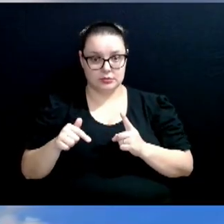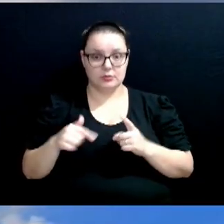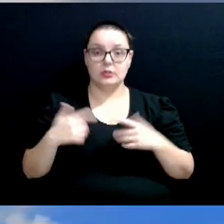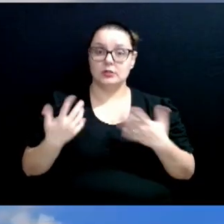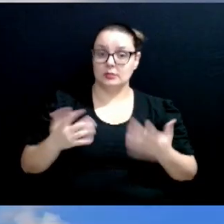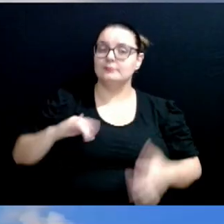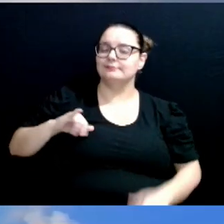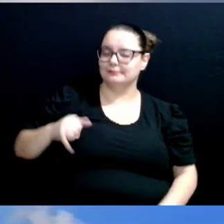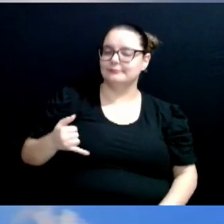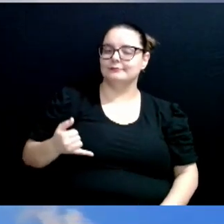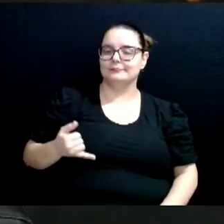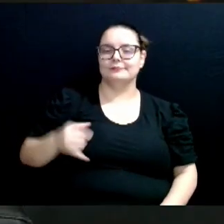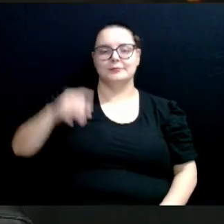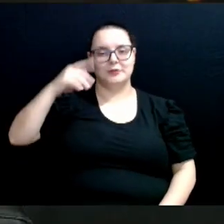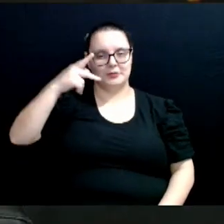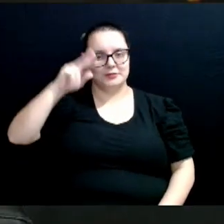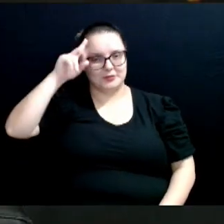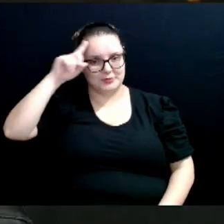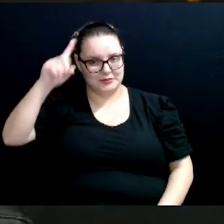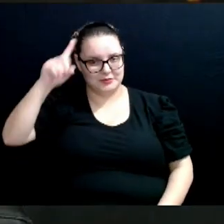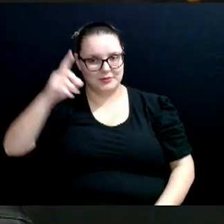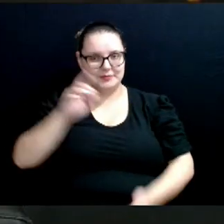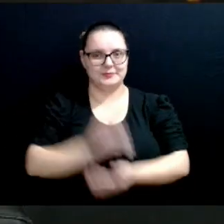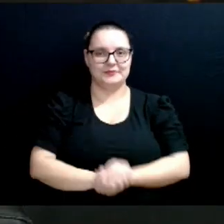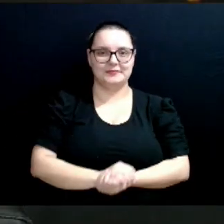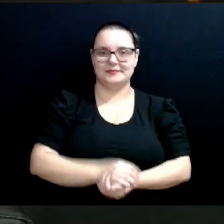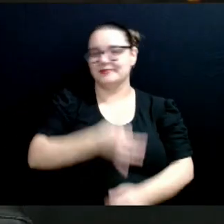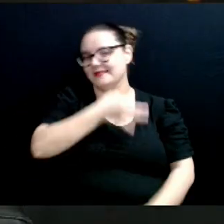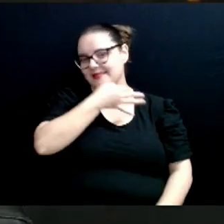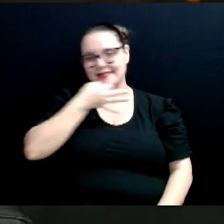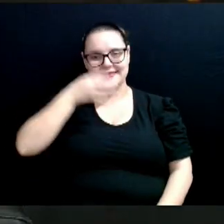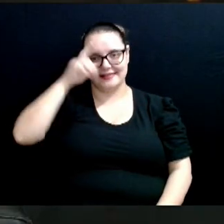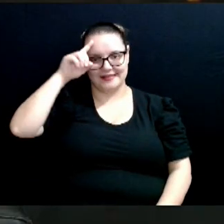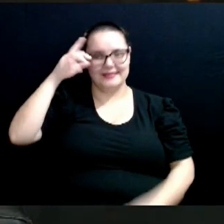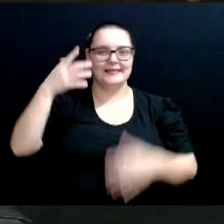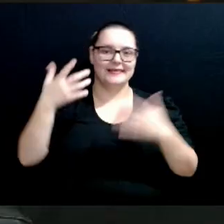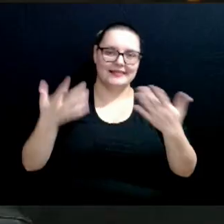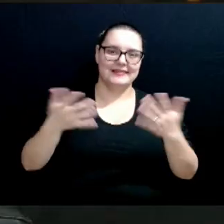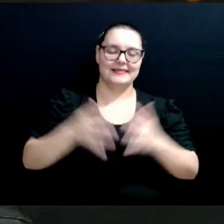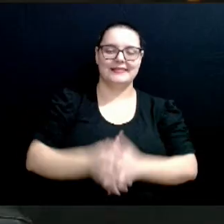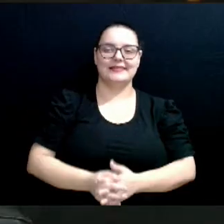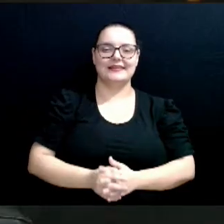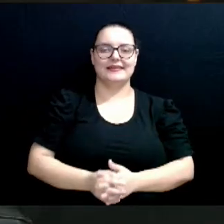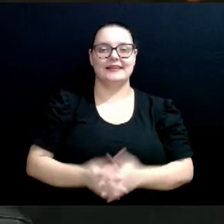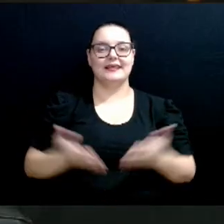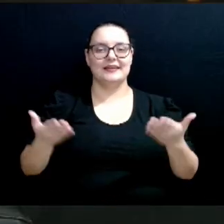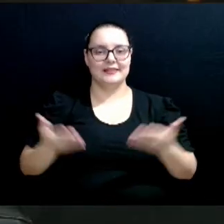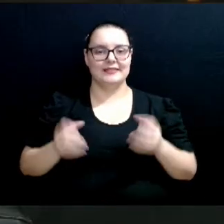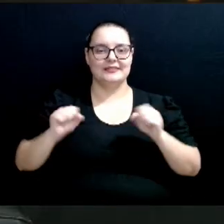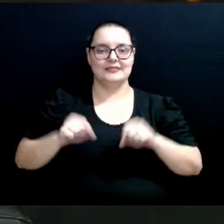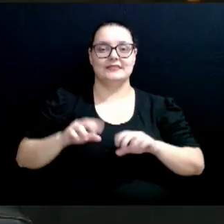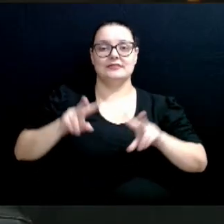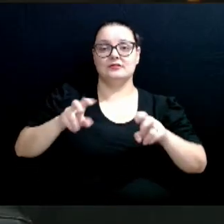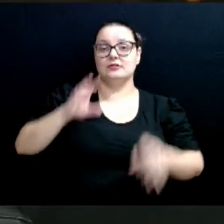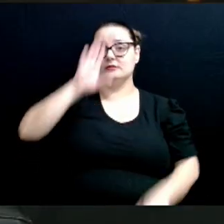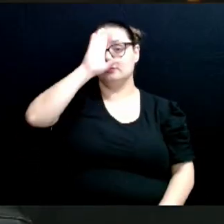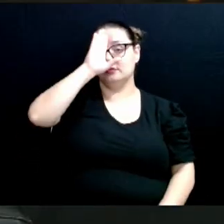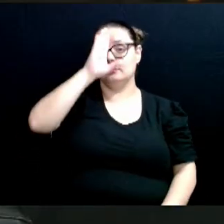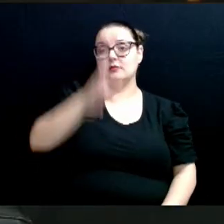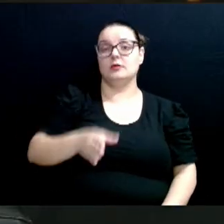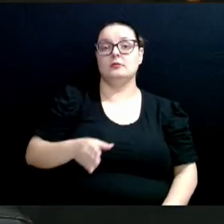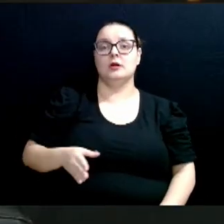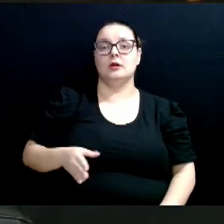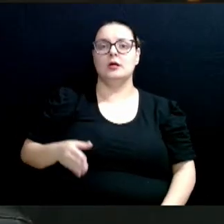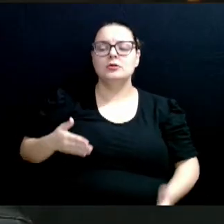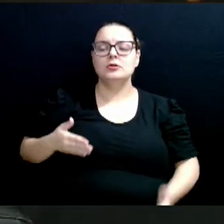seu dia e tenha um excelente dia, né? E agora sim a gente vai ao nosso tema central, vamos falar de impor limites.